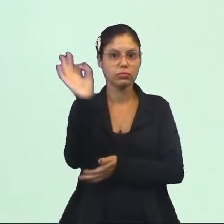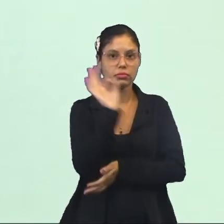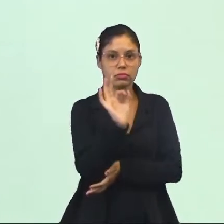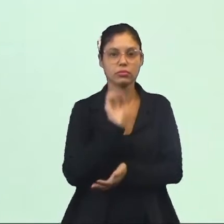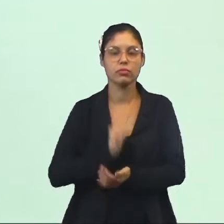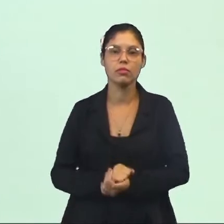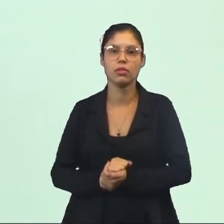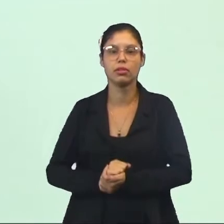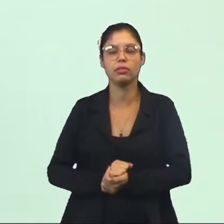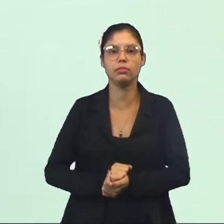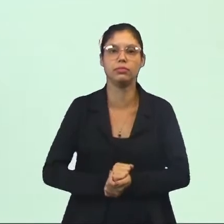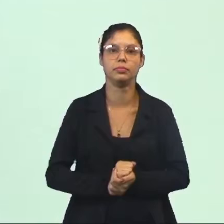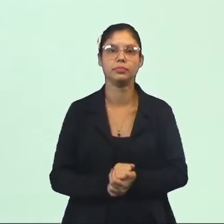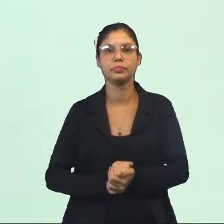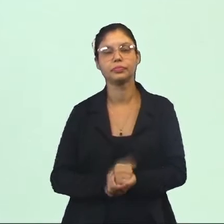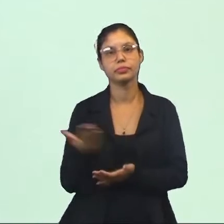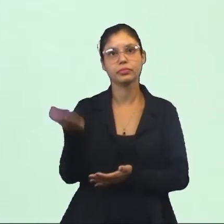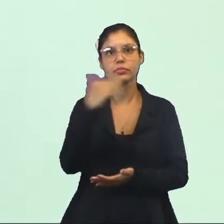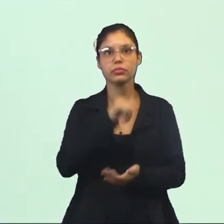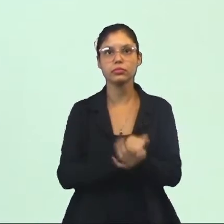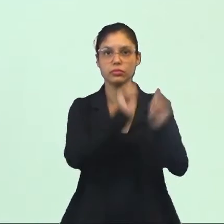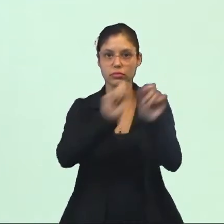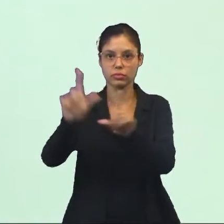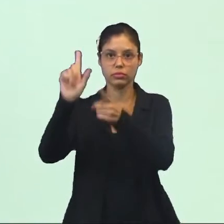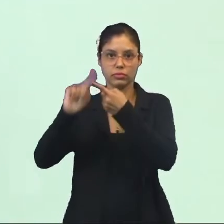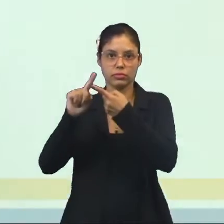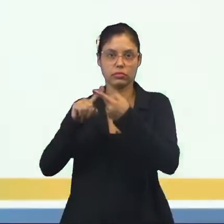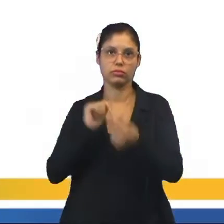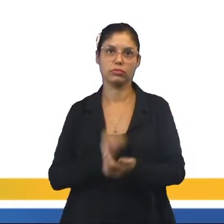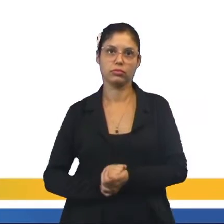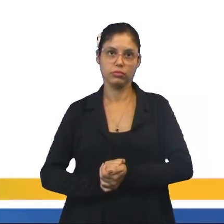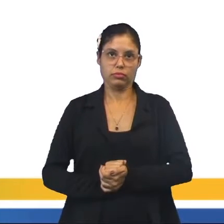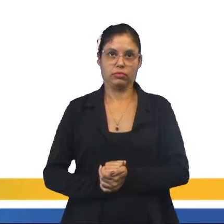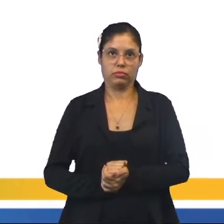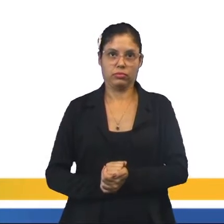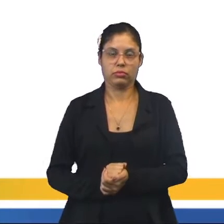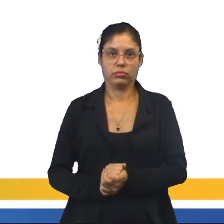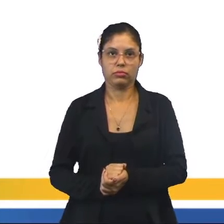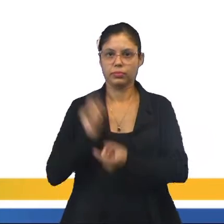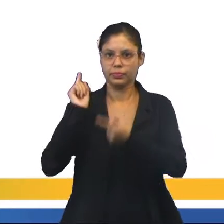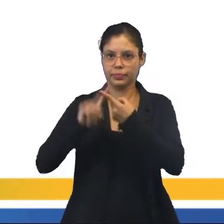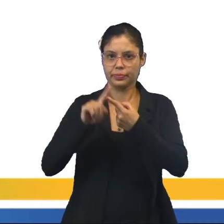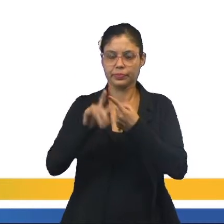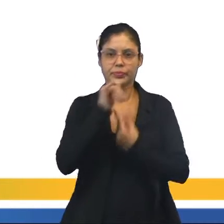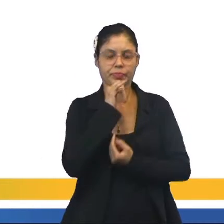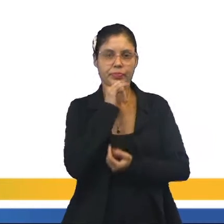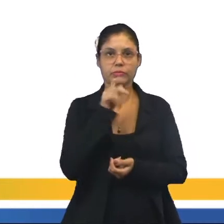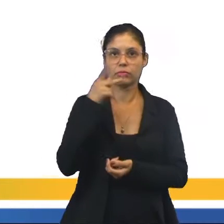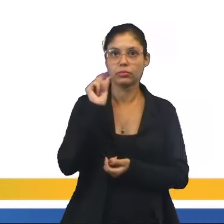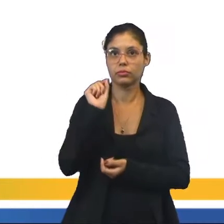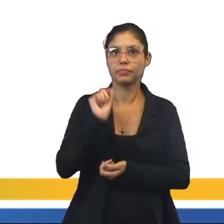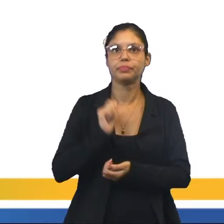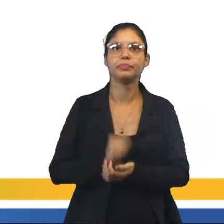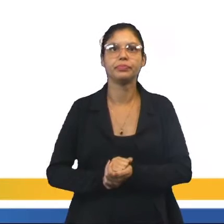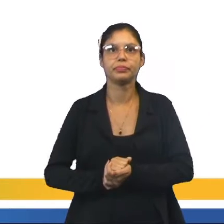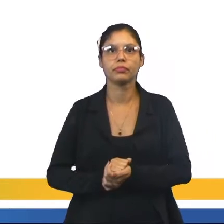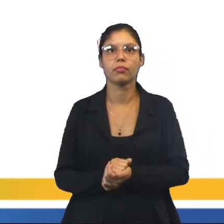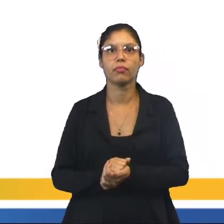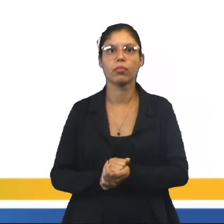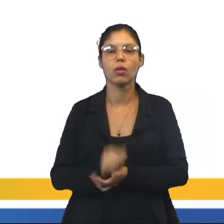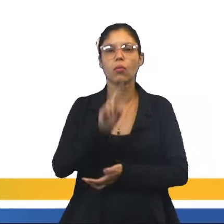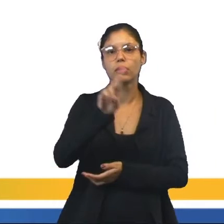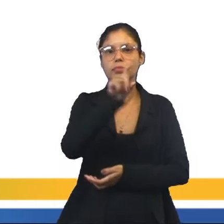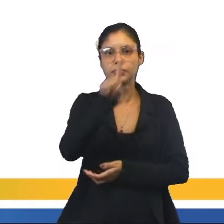porcentagem. Vamos lá, os primeiros slides. No primeiro exemplo, ele diz o seguinte: